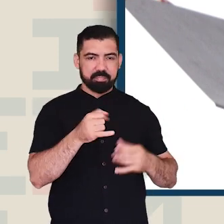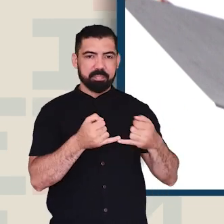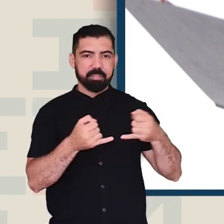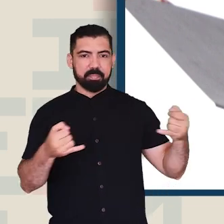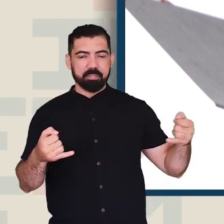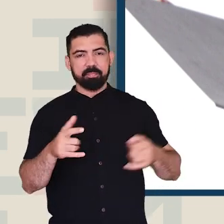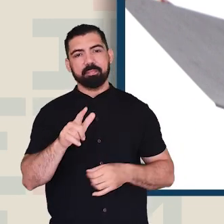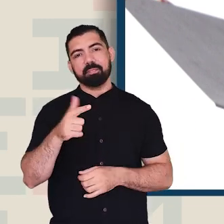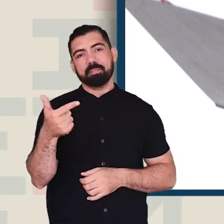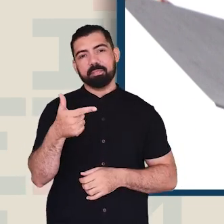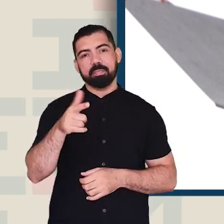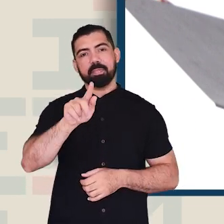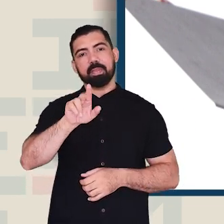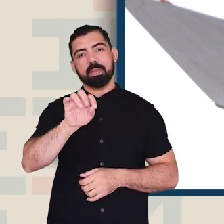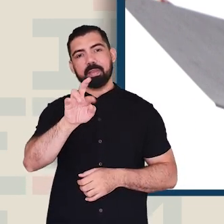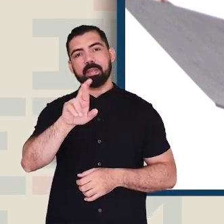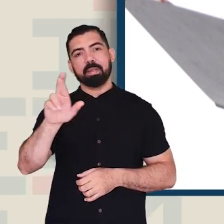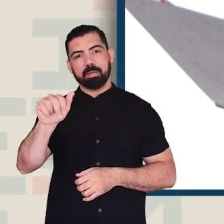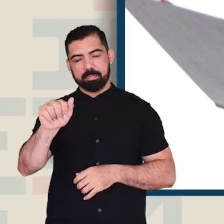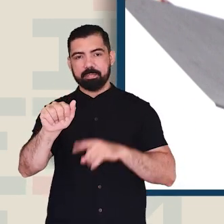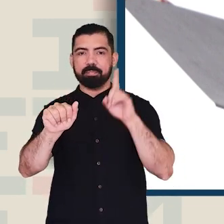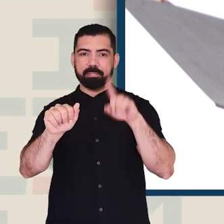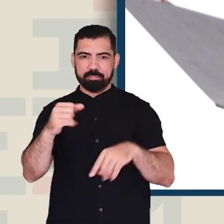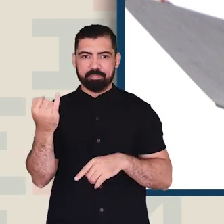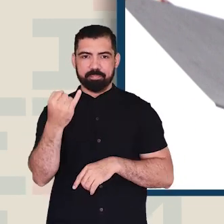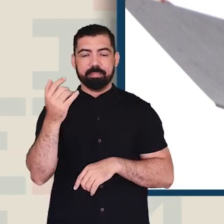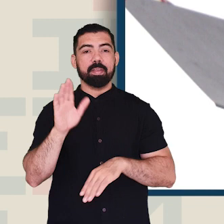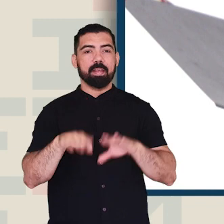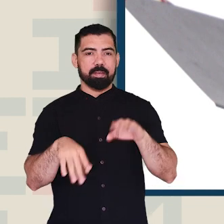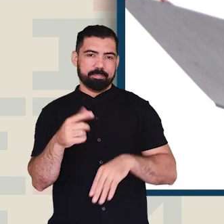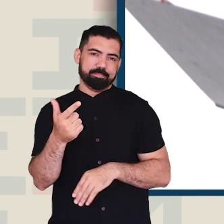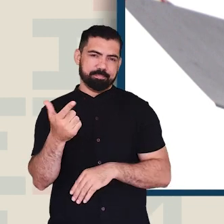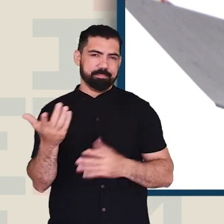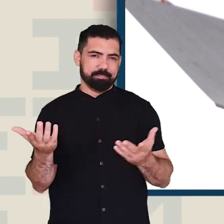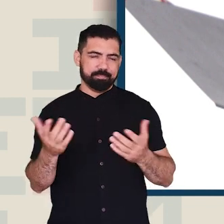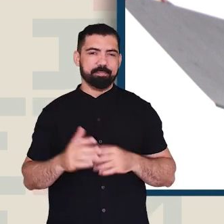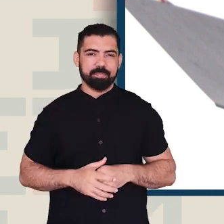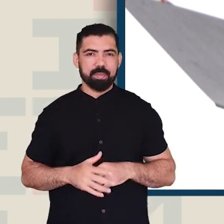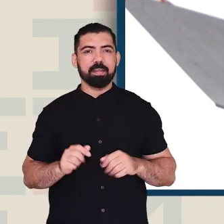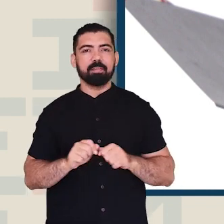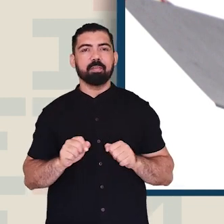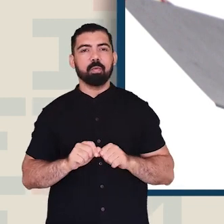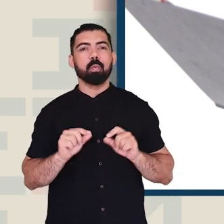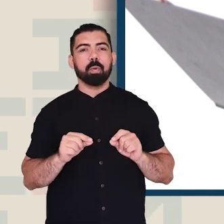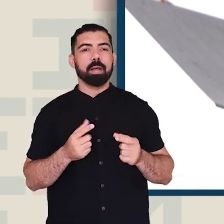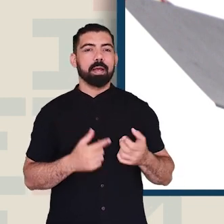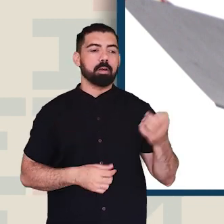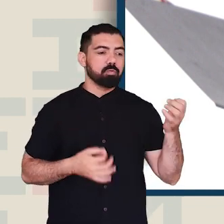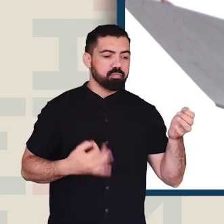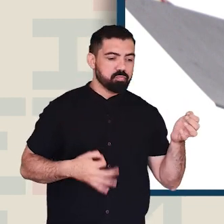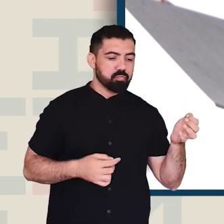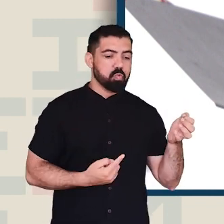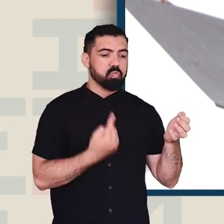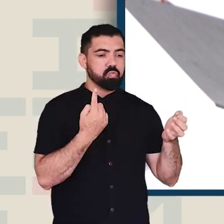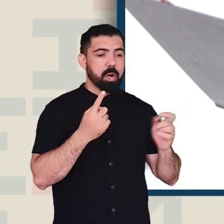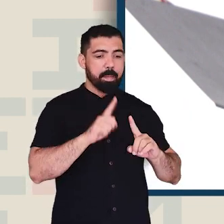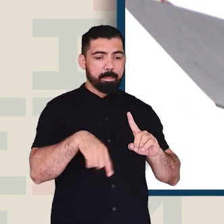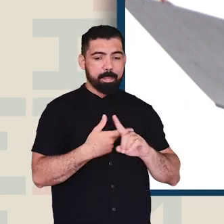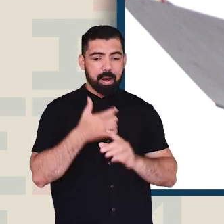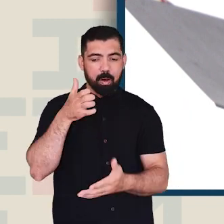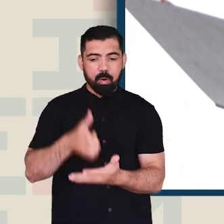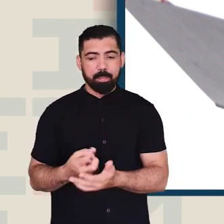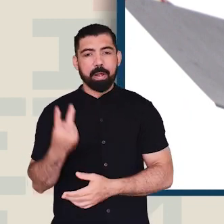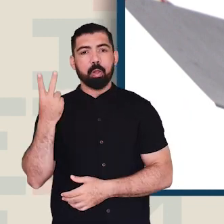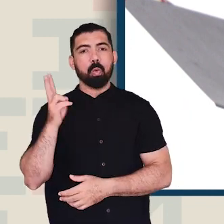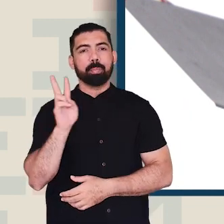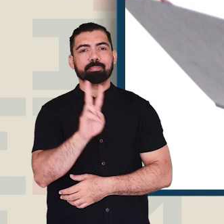segunda guitarra, que também, às vezes, a gente não tem tem como fazer isso, às vezes não tem um instrumento, e às vezes é complicado levar